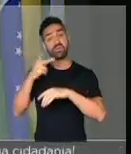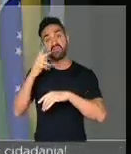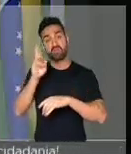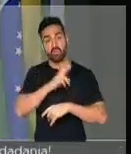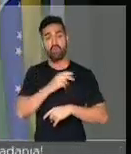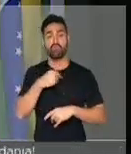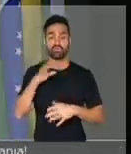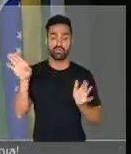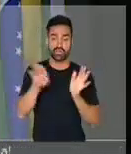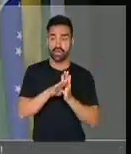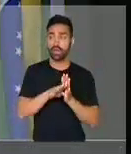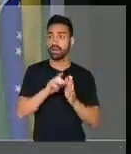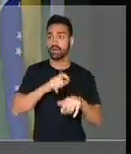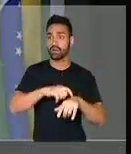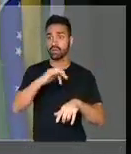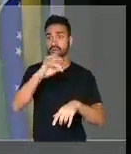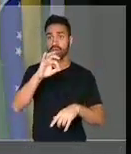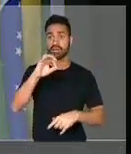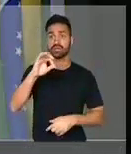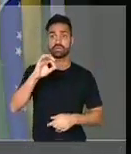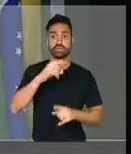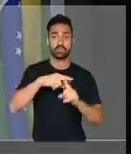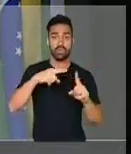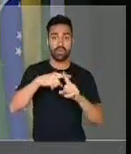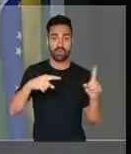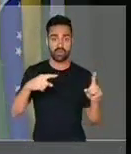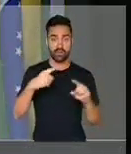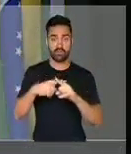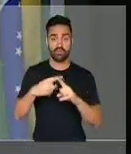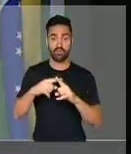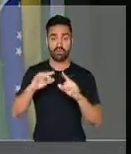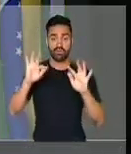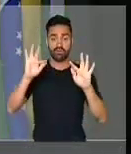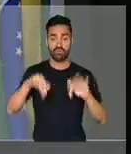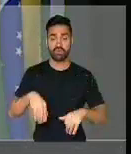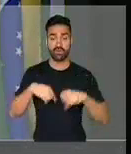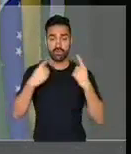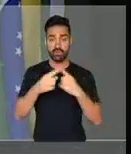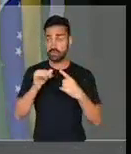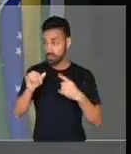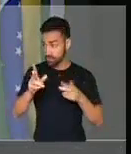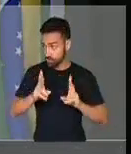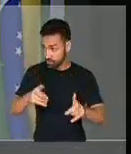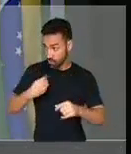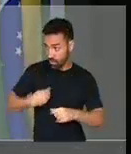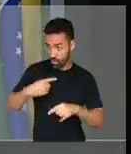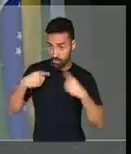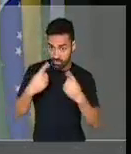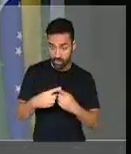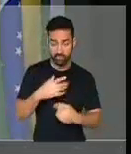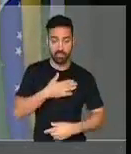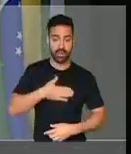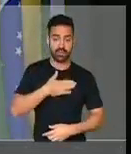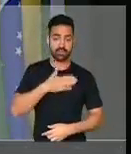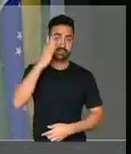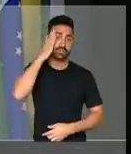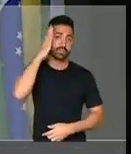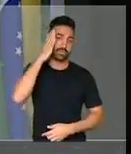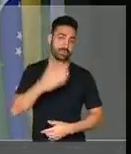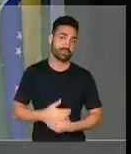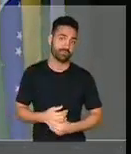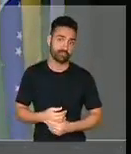chegar aqui depois das 10h30, que termina uma reunião. Se tivermos sessão, será um prazer ouvi-lo. O que